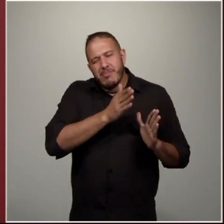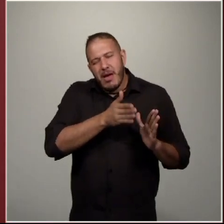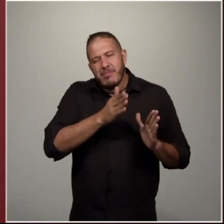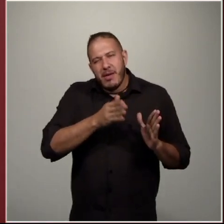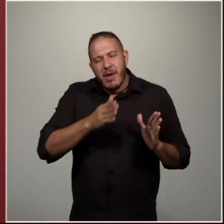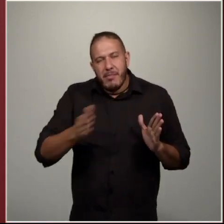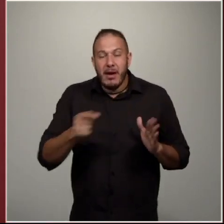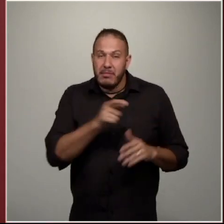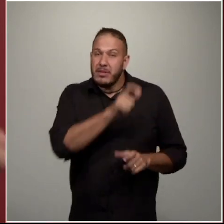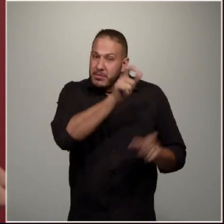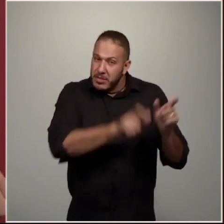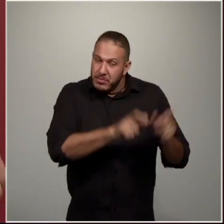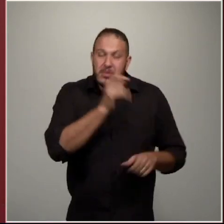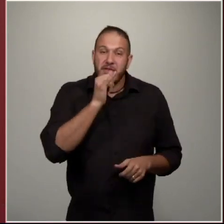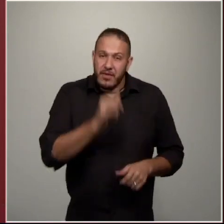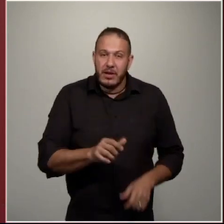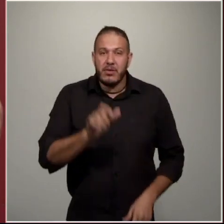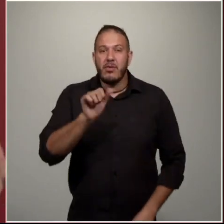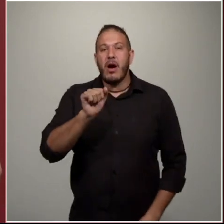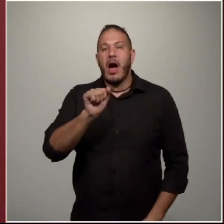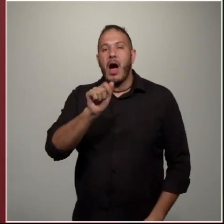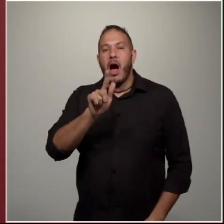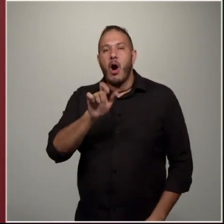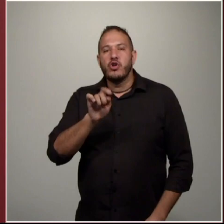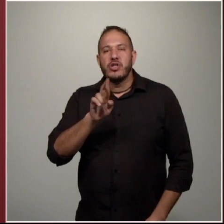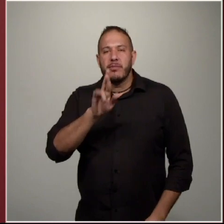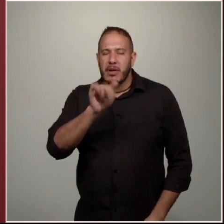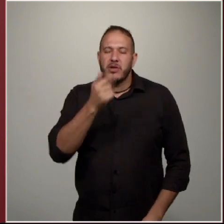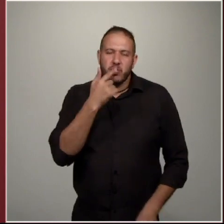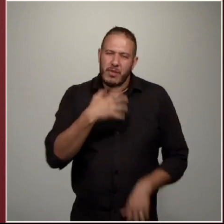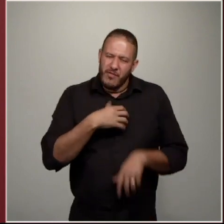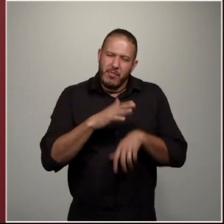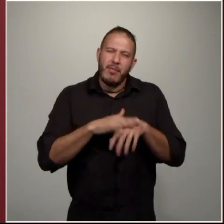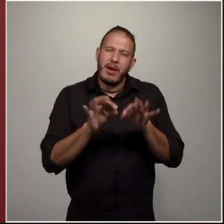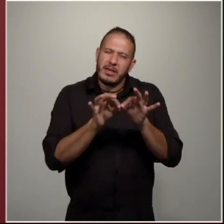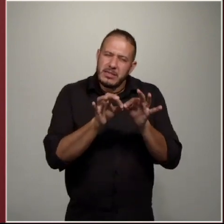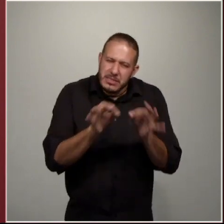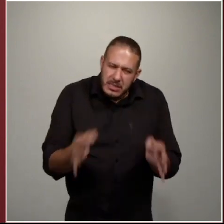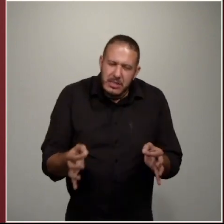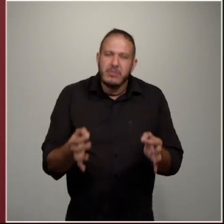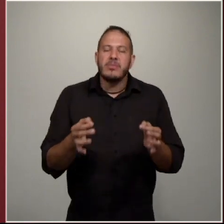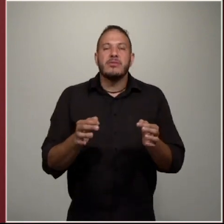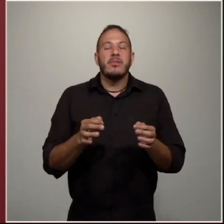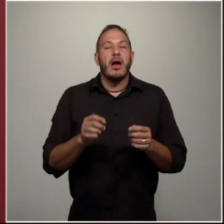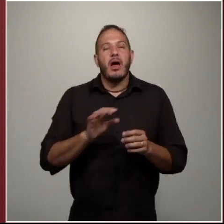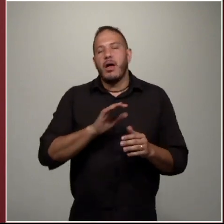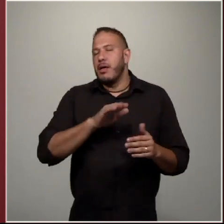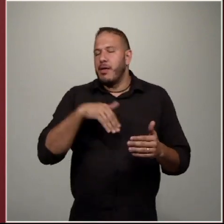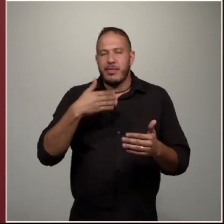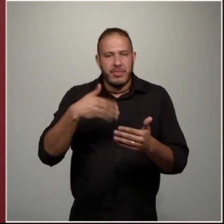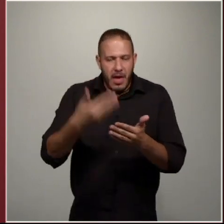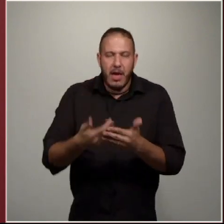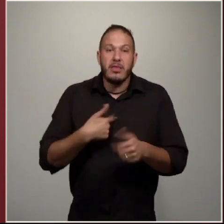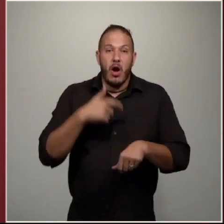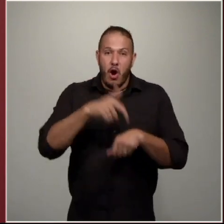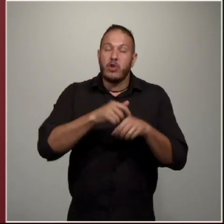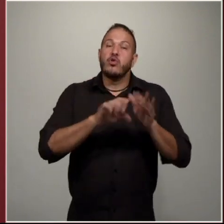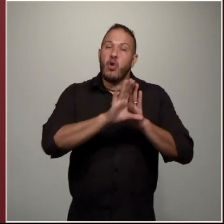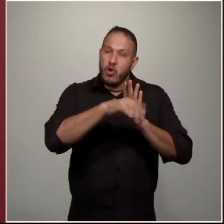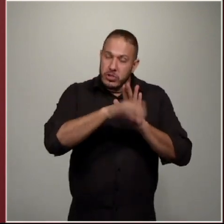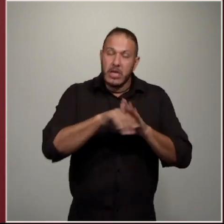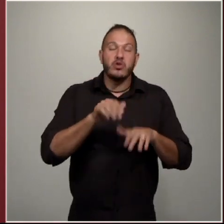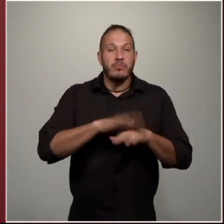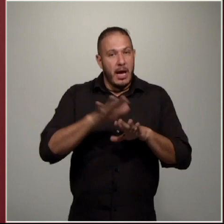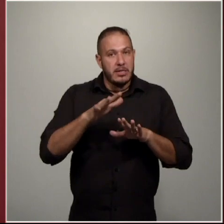né tratando da ao jogo de um modo mais simples né a partir de padrões finalizações até quando os conceitos já estão mais